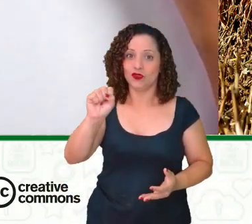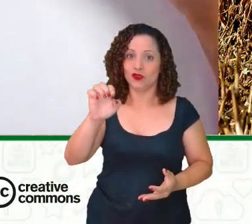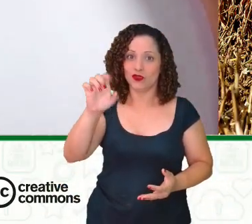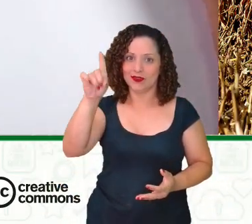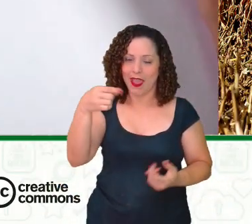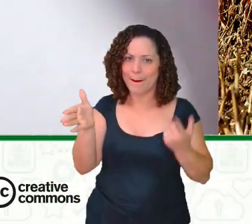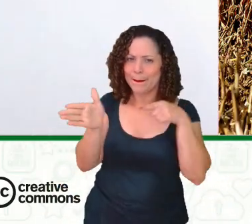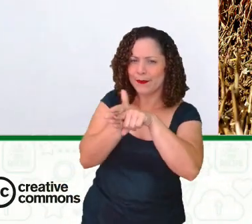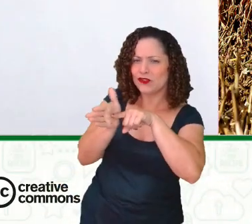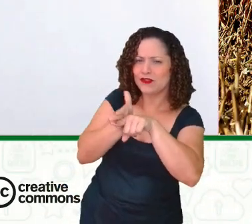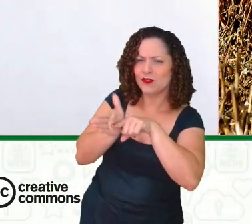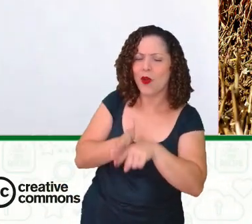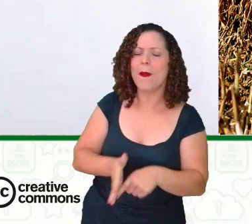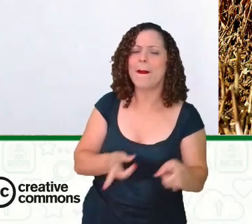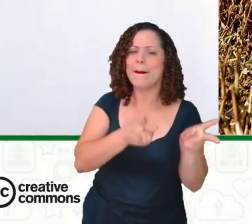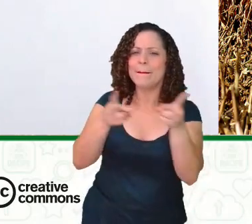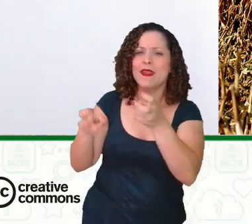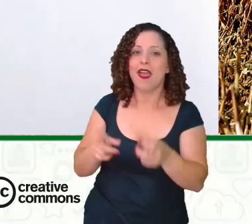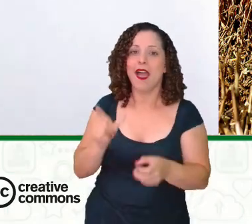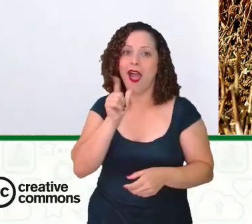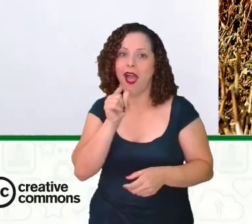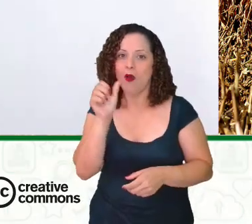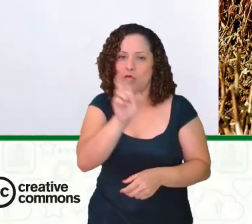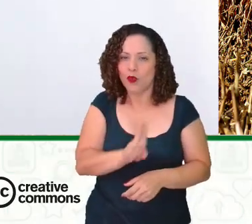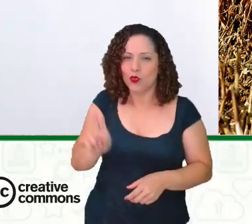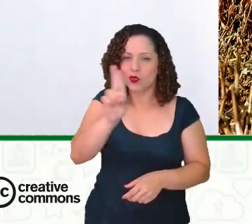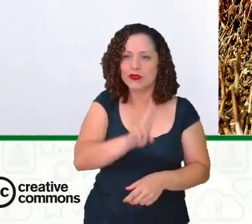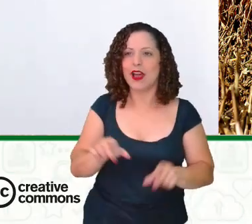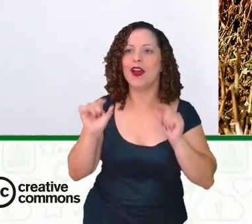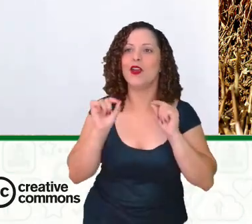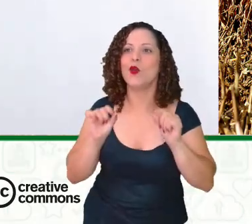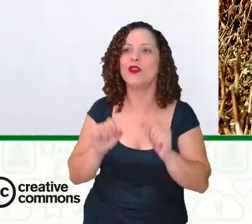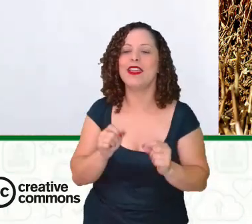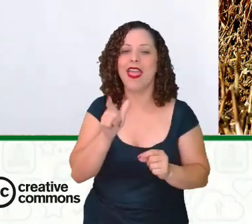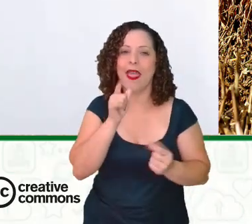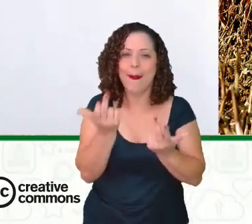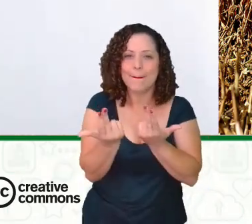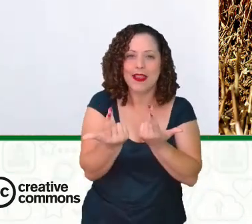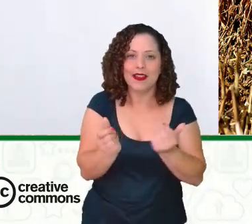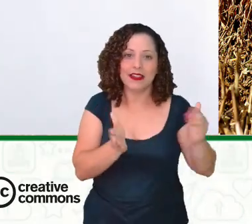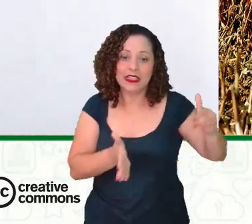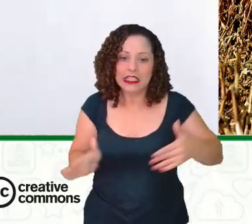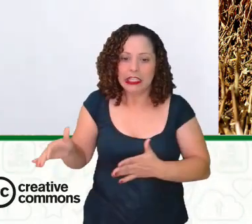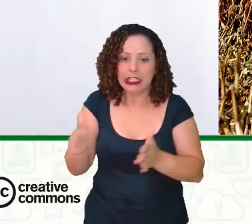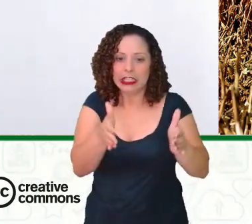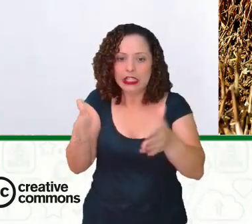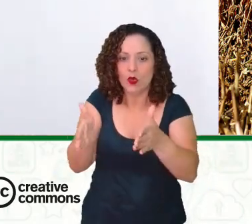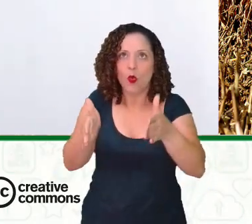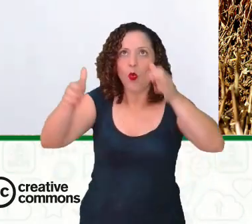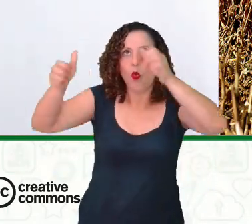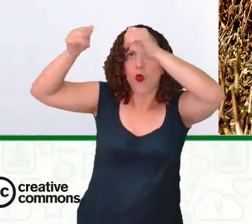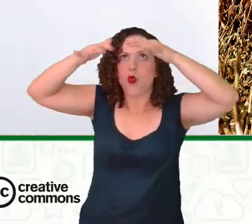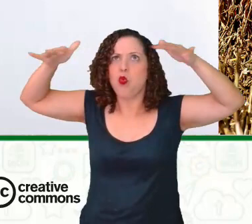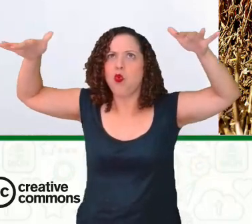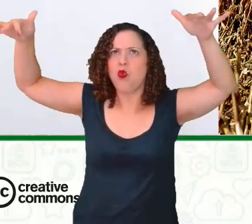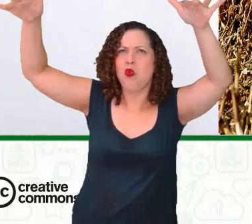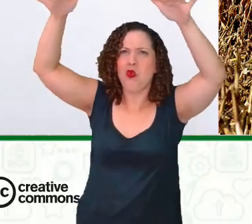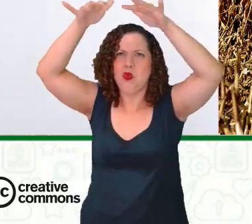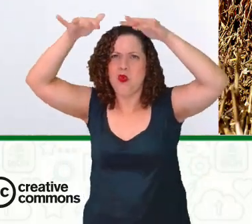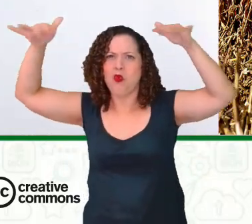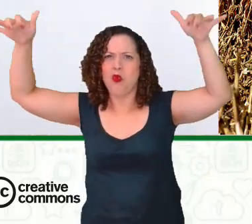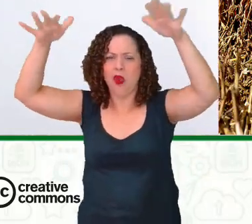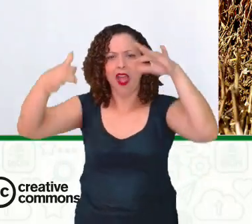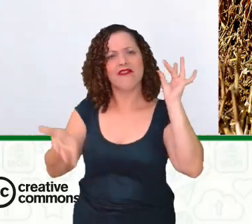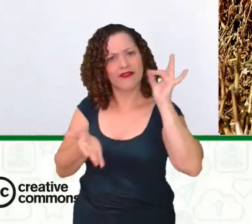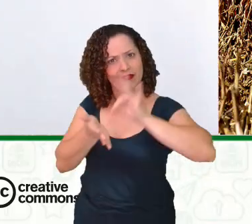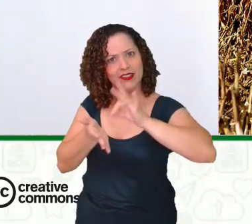água que consumimos vem de um fenômeno que ele apelidou de rios voadores. Sua existência foi comprovada por outros pesquisadores por